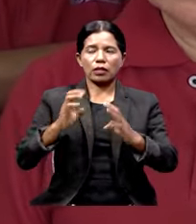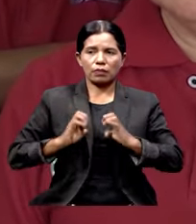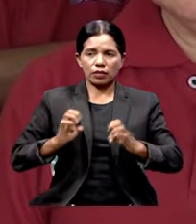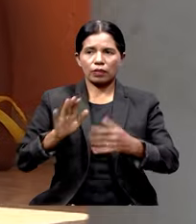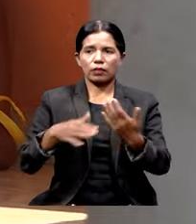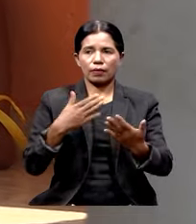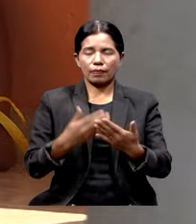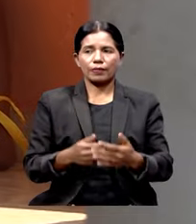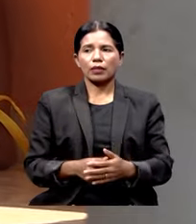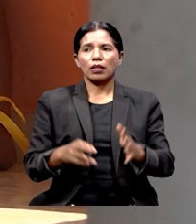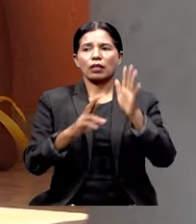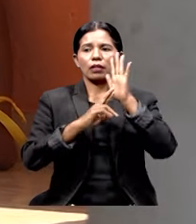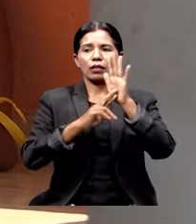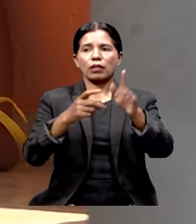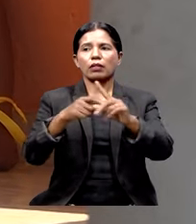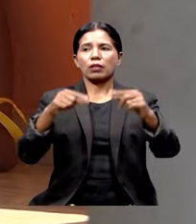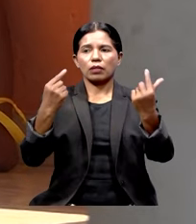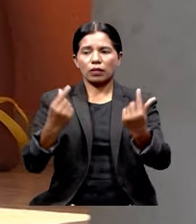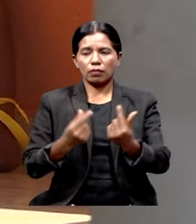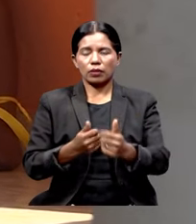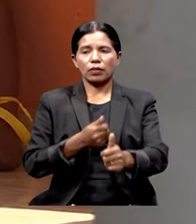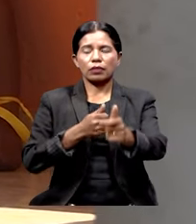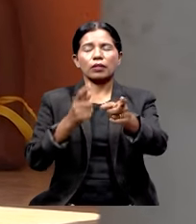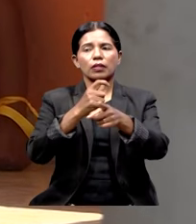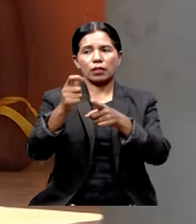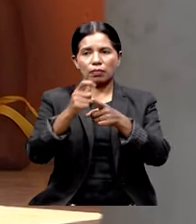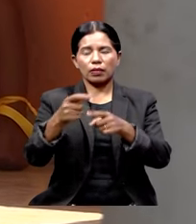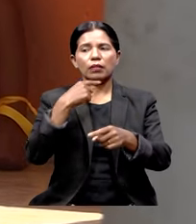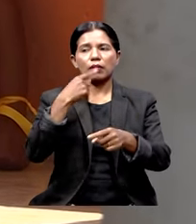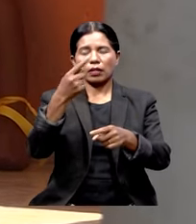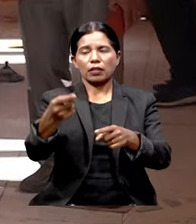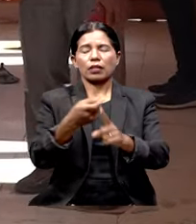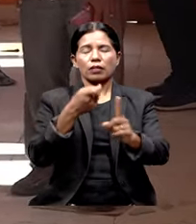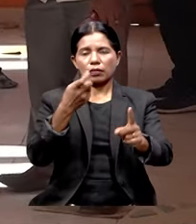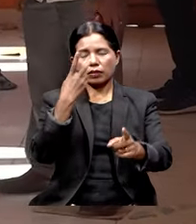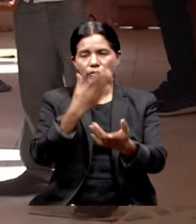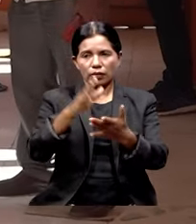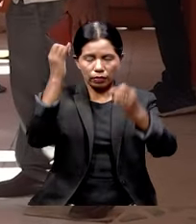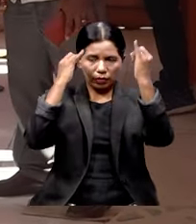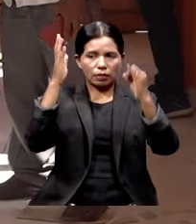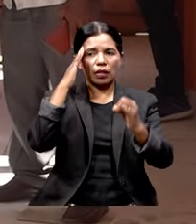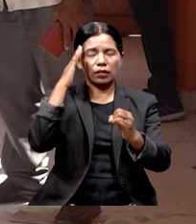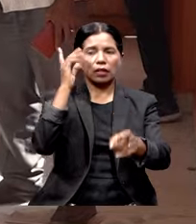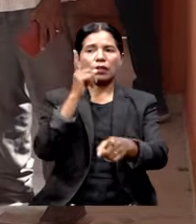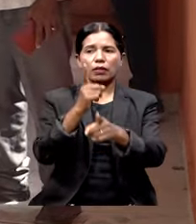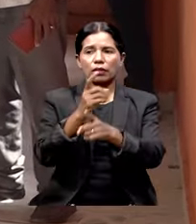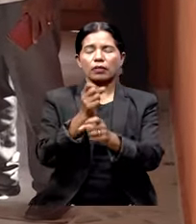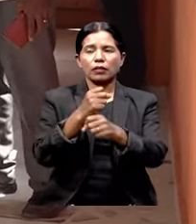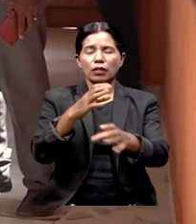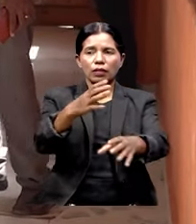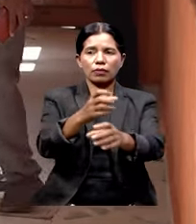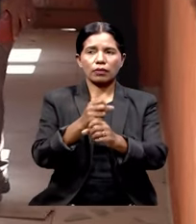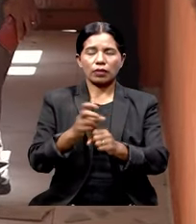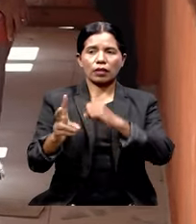No Nemos, representante, você equipa neve tuir treinamento até tem, lhe simulação ne, bele até ne lolos, maneira halo intervenção